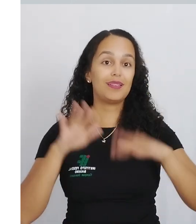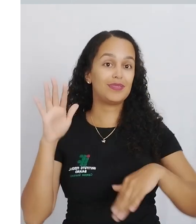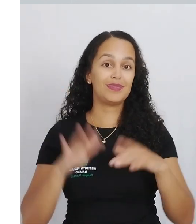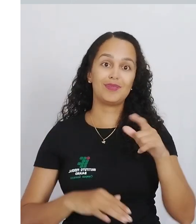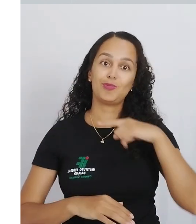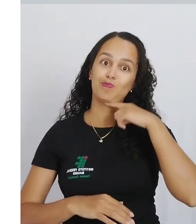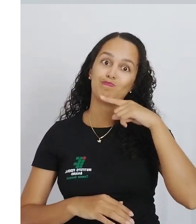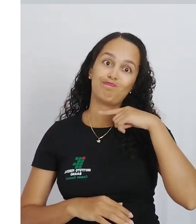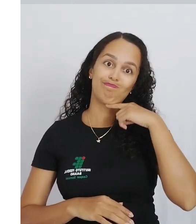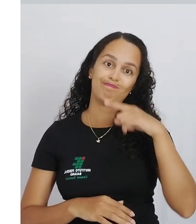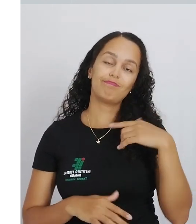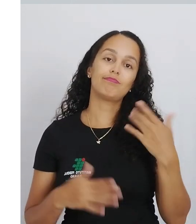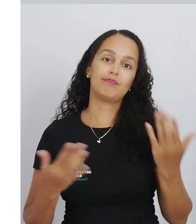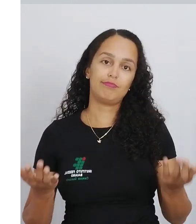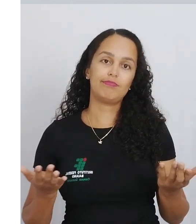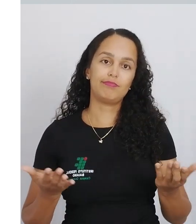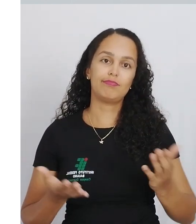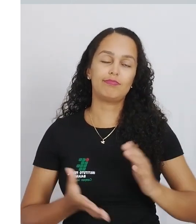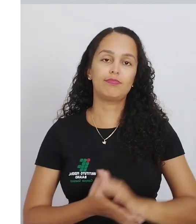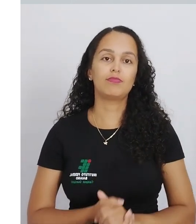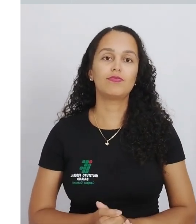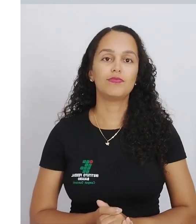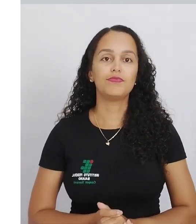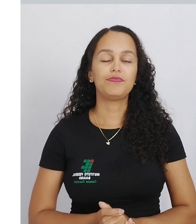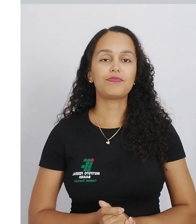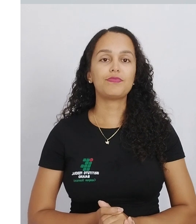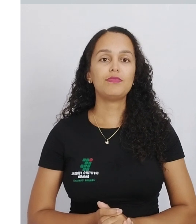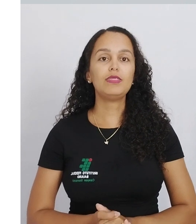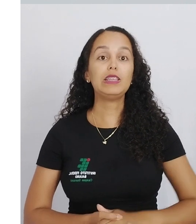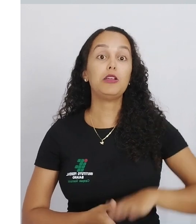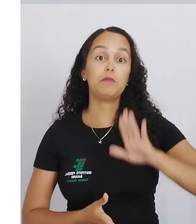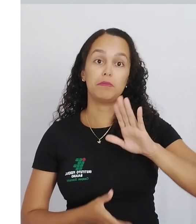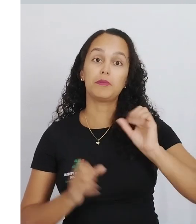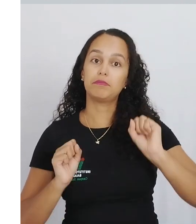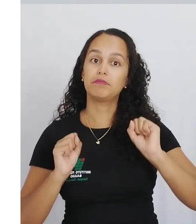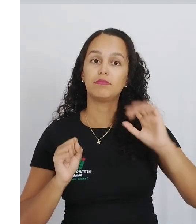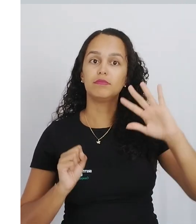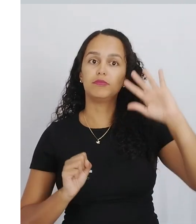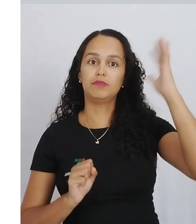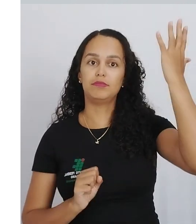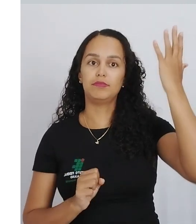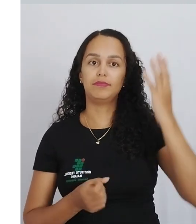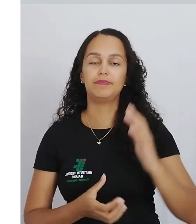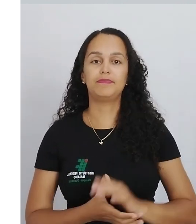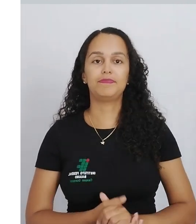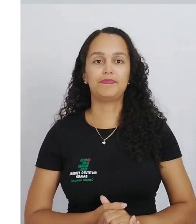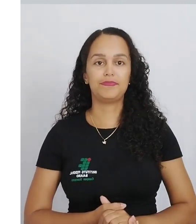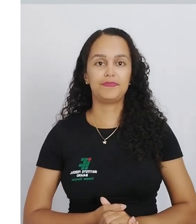Não é o intuito dos organismos, mas pode acontecer.